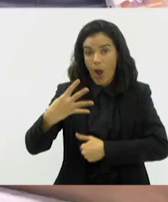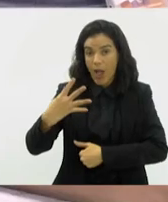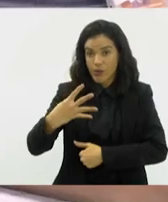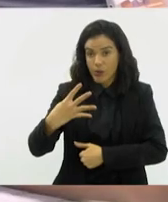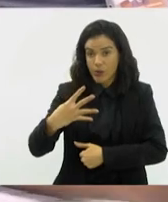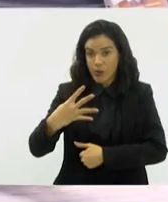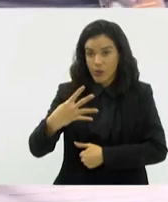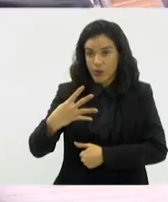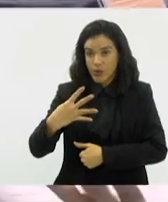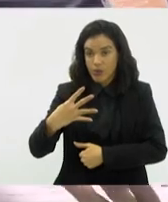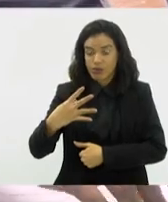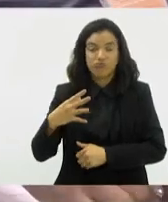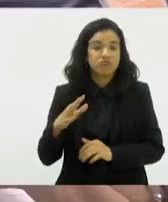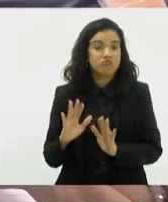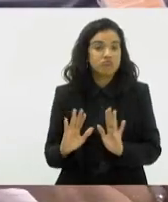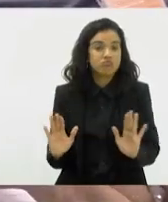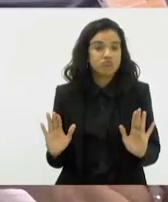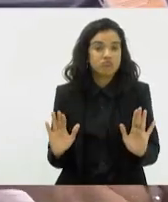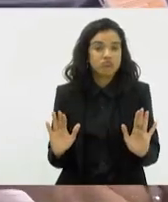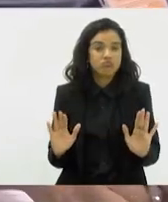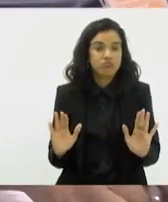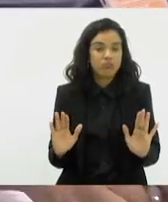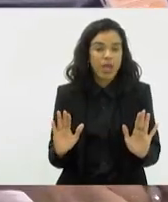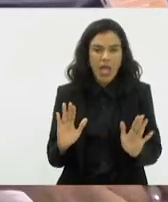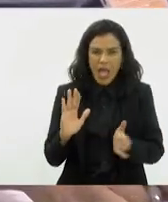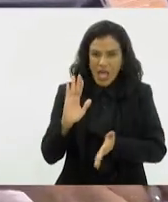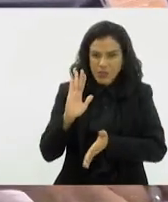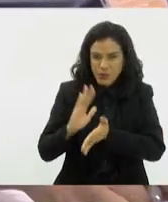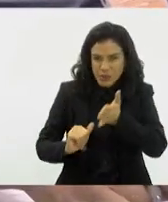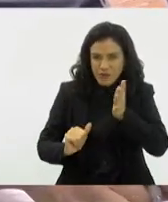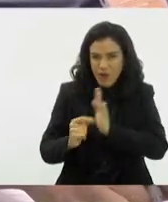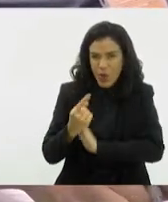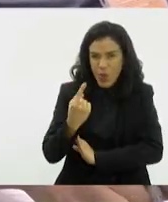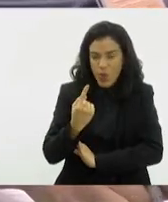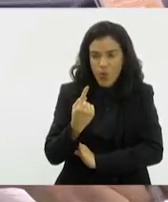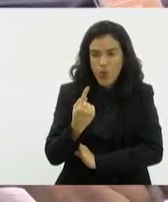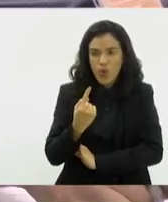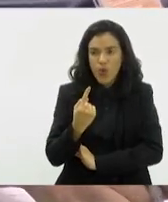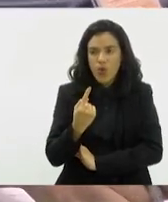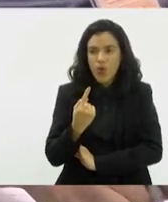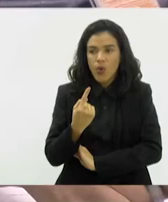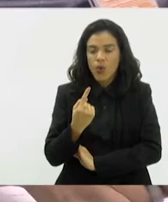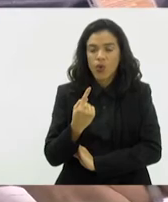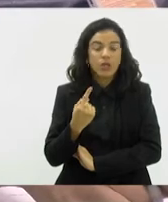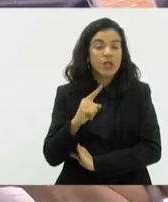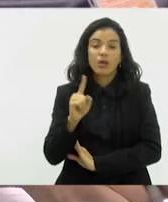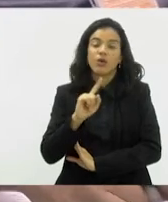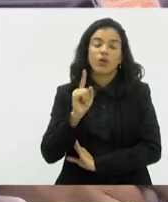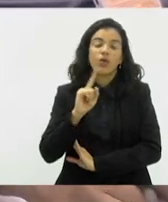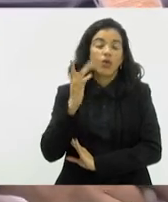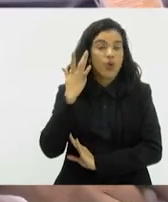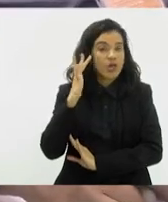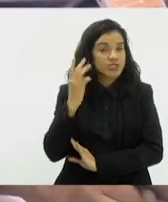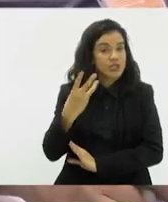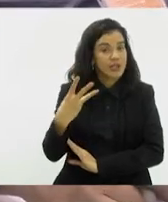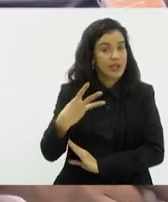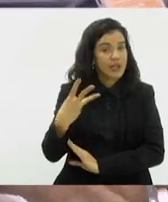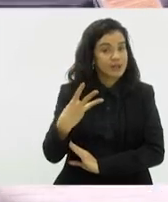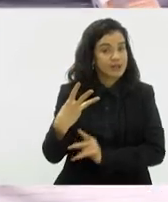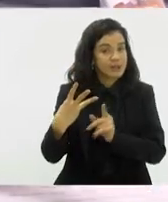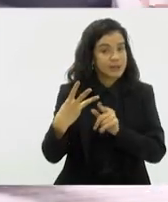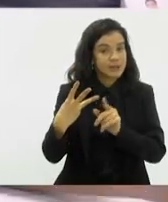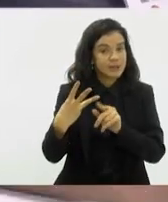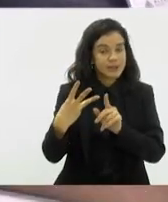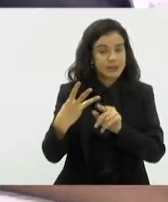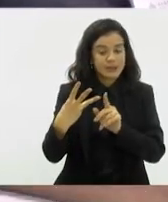1. É a supressiva 1? É. Não, eu acho que é a 3. É a 3, deputado Luiz